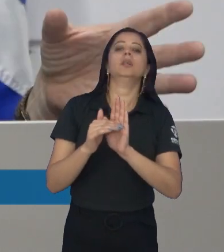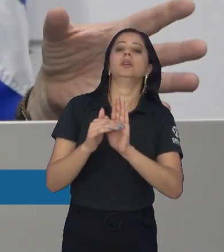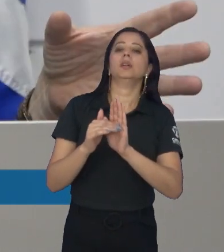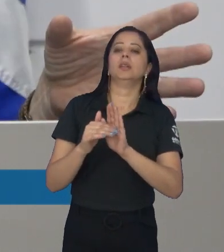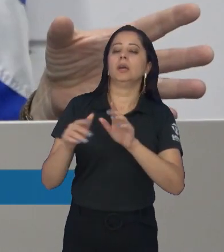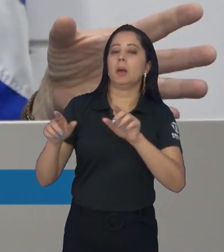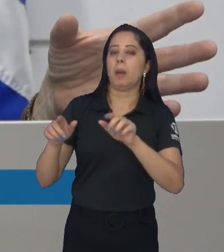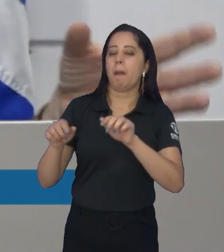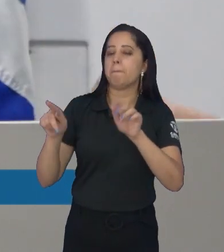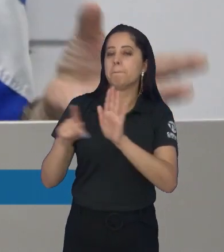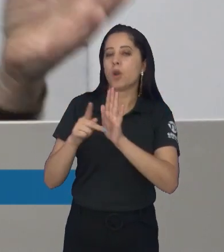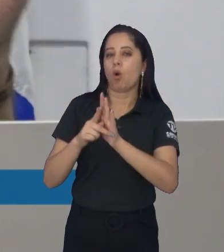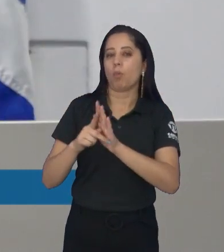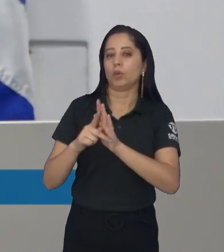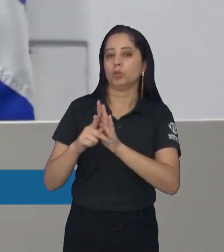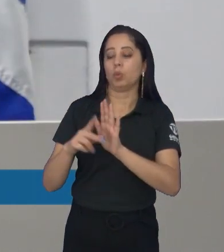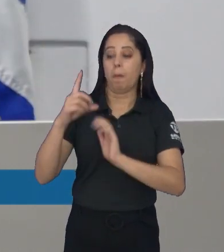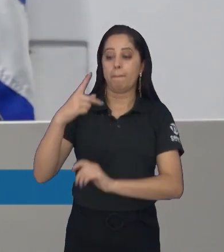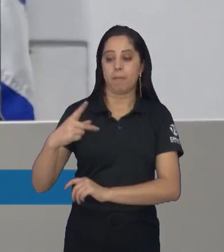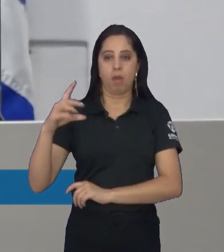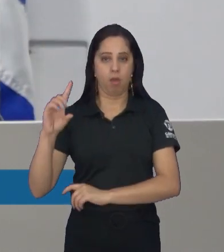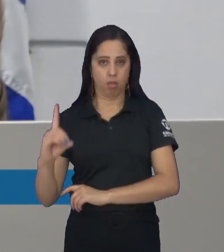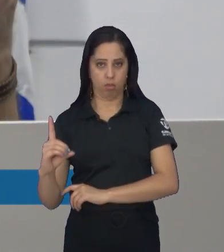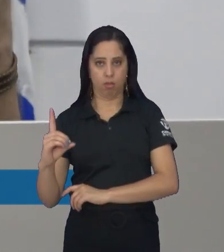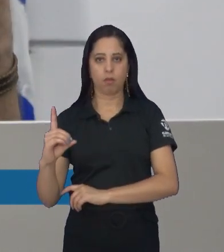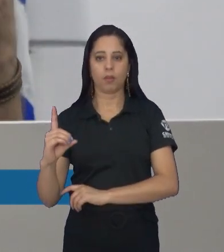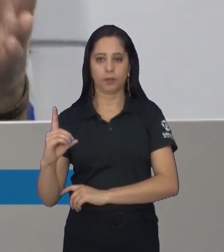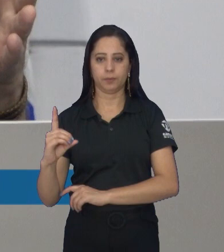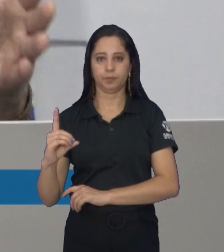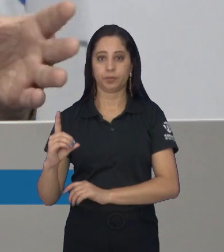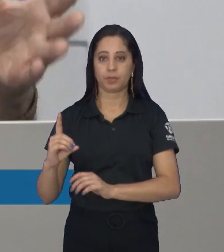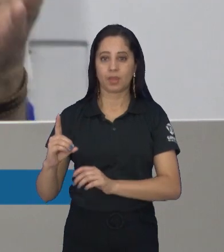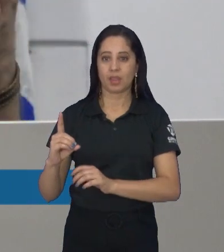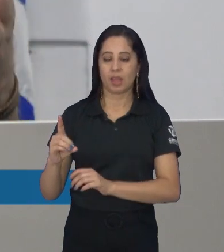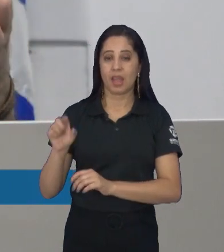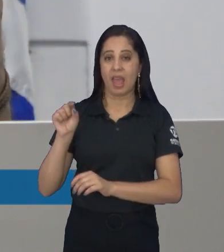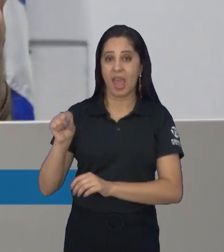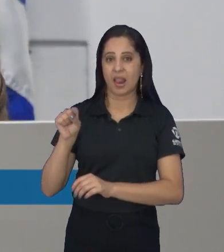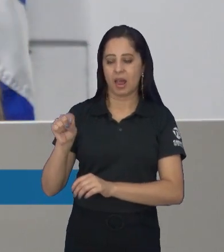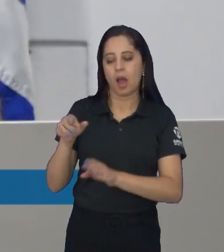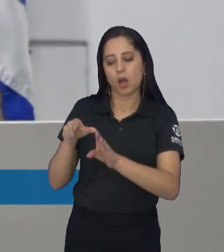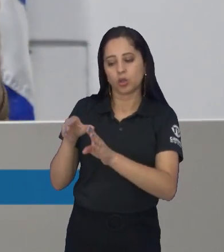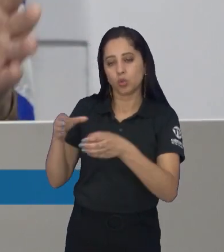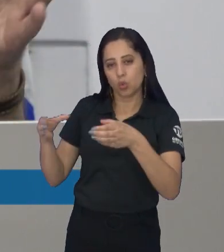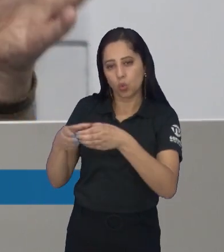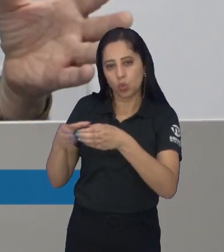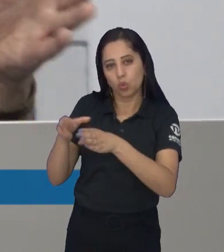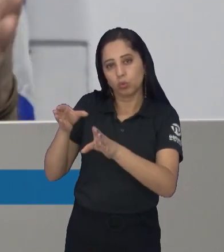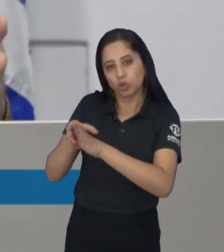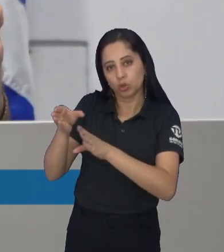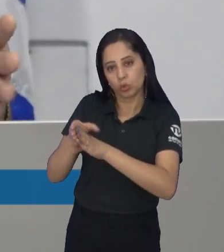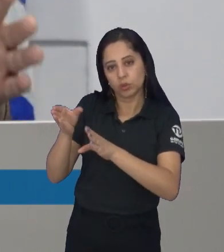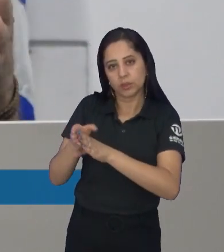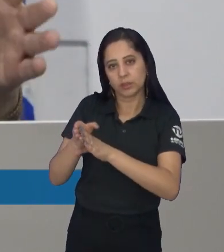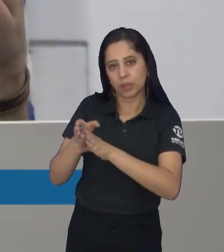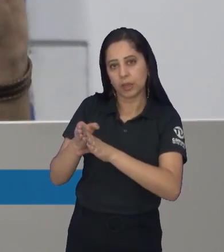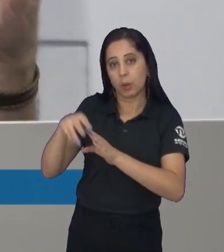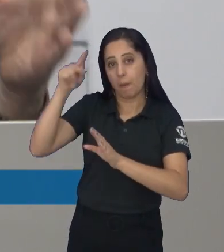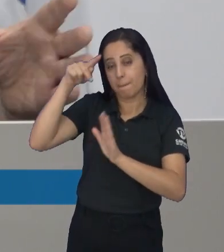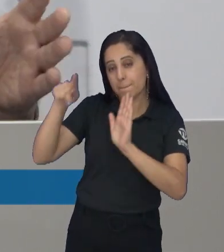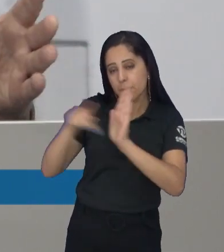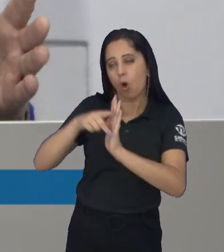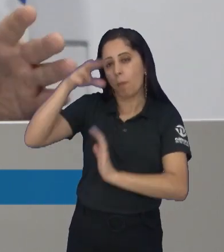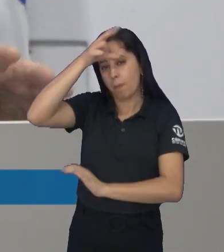estabelecidas pelo plano diretor e detalhadas pelos zoneamento elas são tratadas pelo Conselho Municipal Urbano que tem lei para isso ele foi